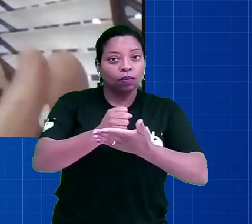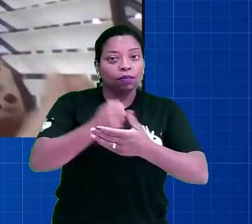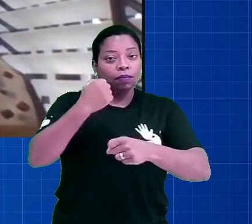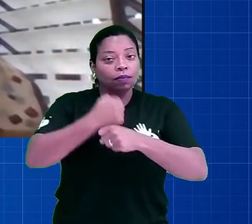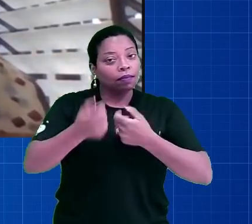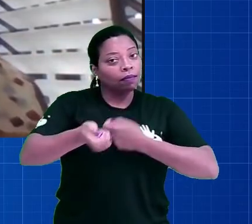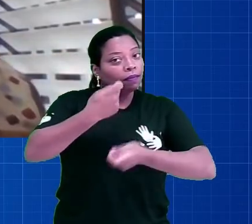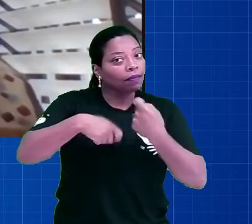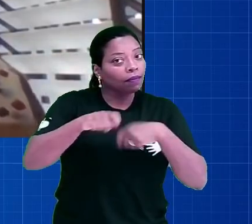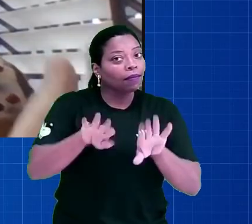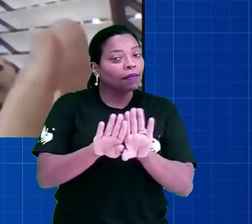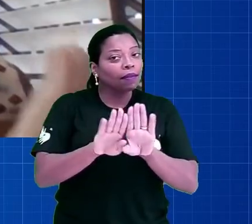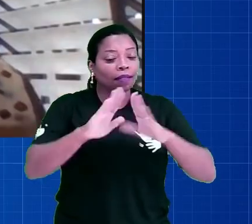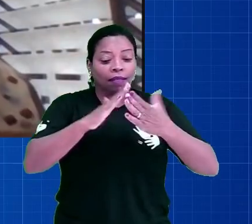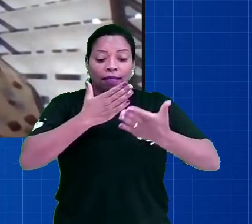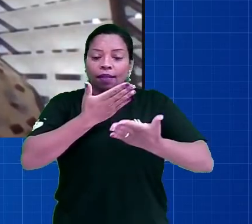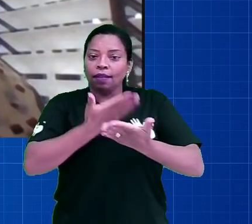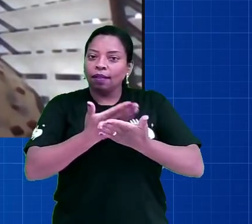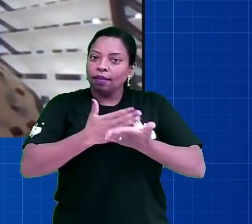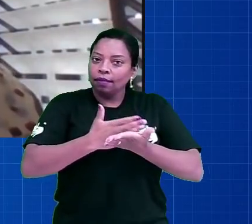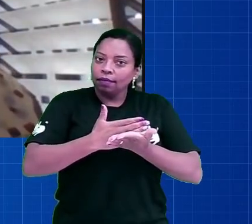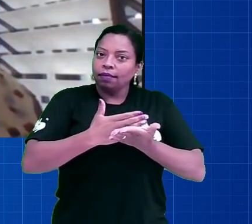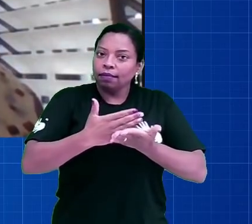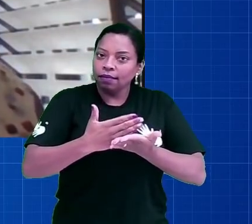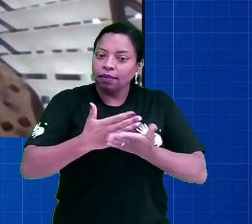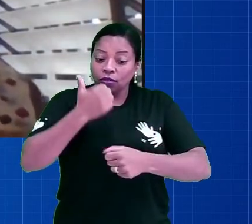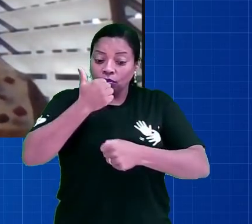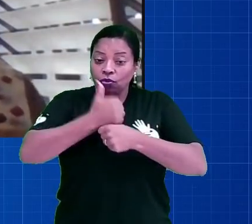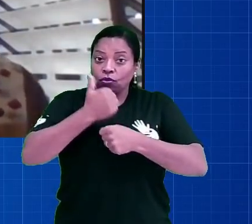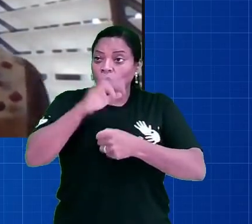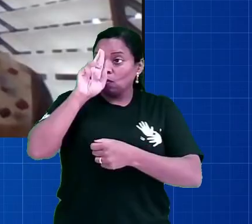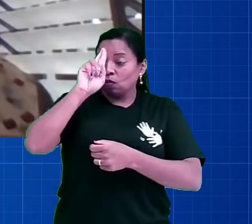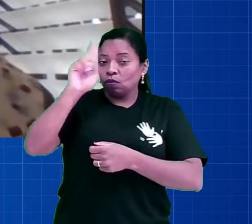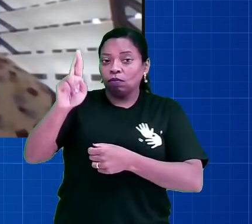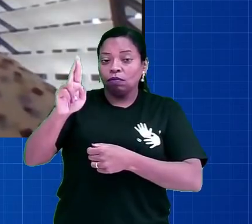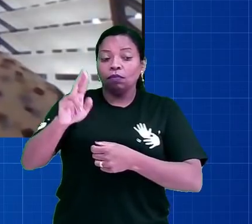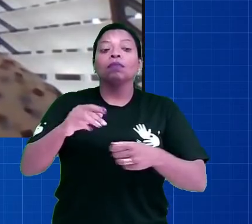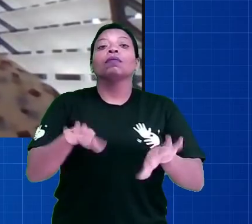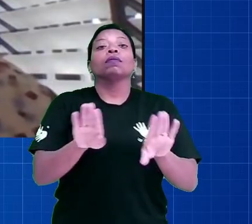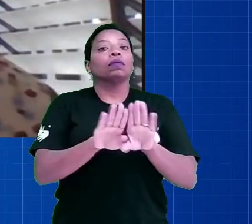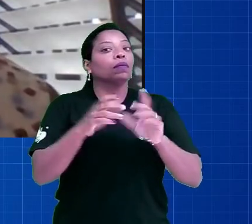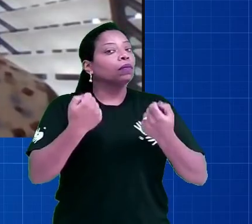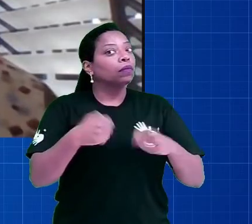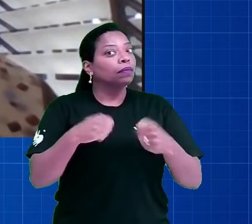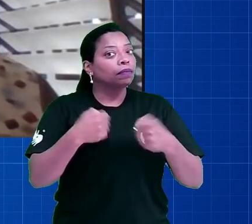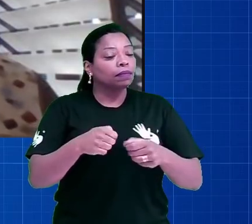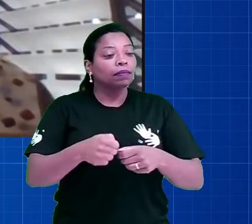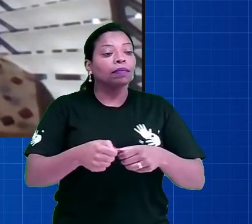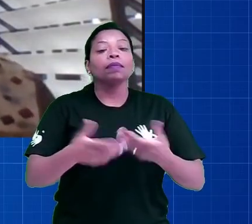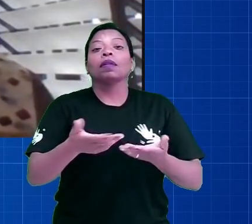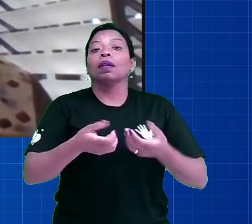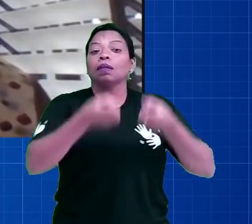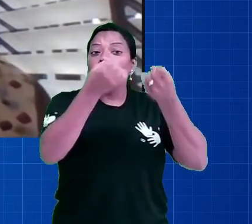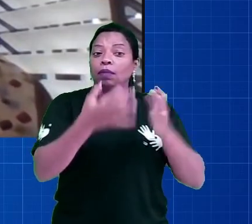começa na escola, com a nossa própria direção, a direção também precisa ser escutada, obviamente, né? Isso